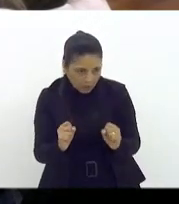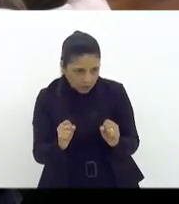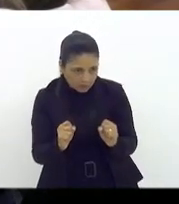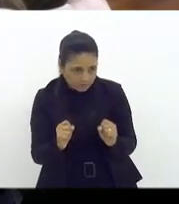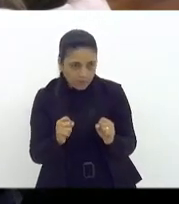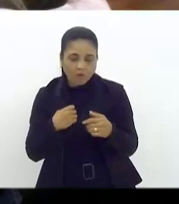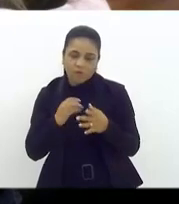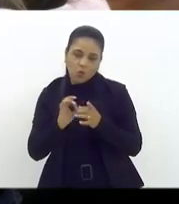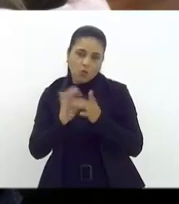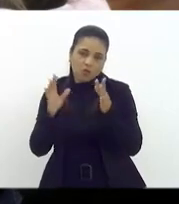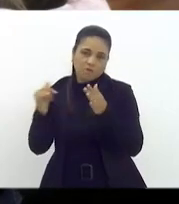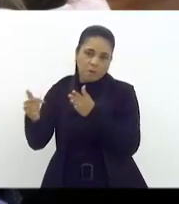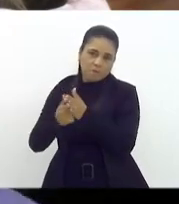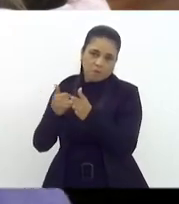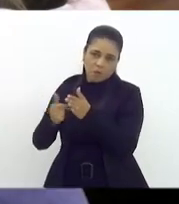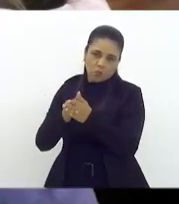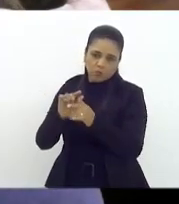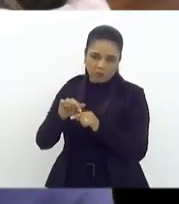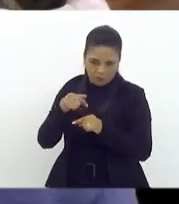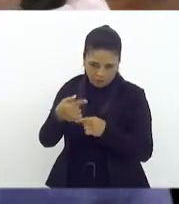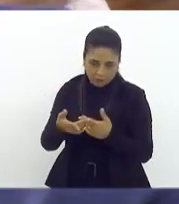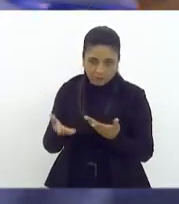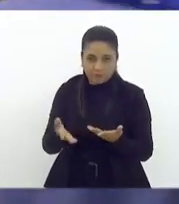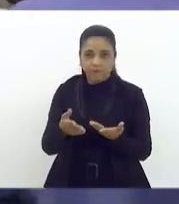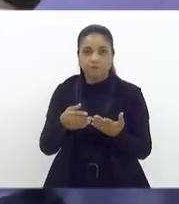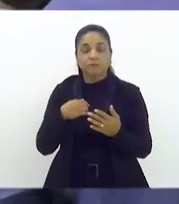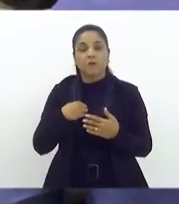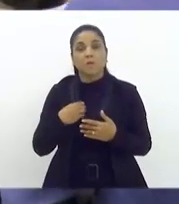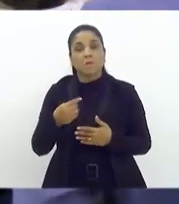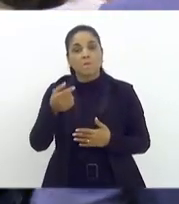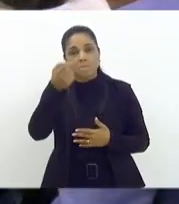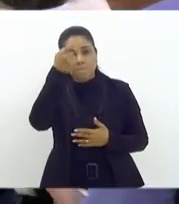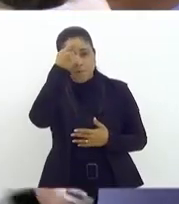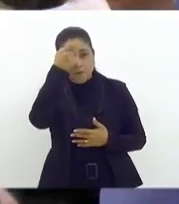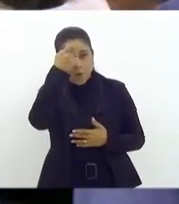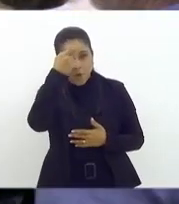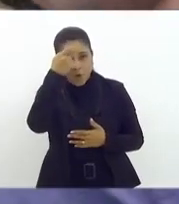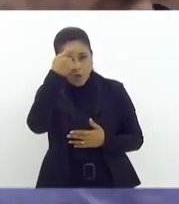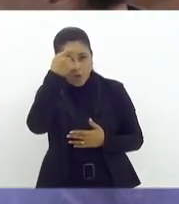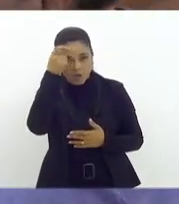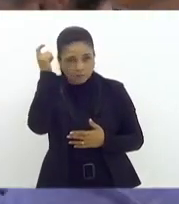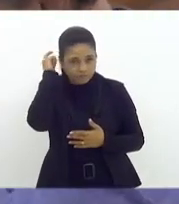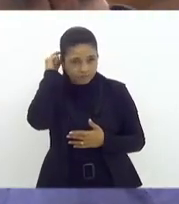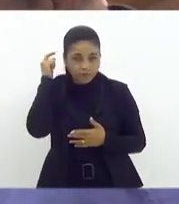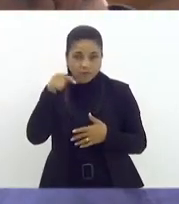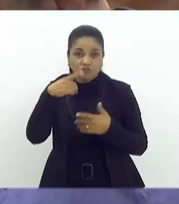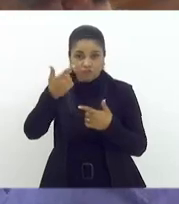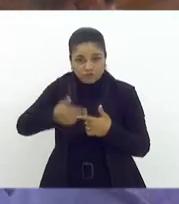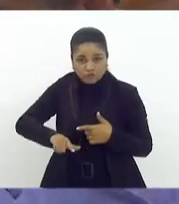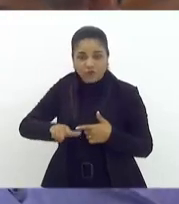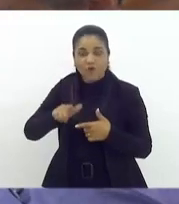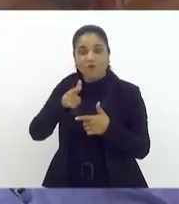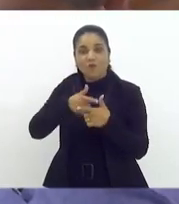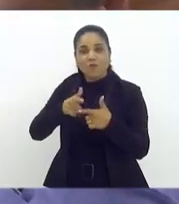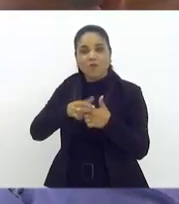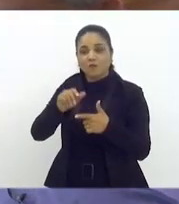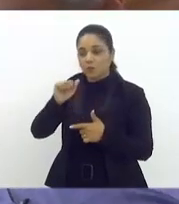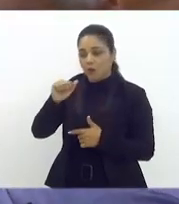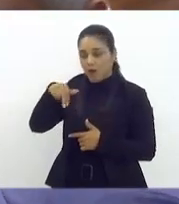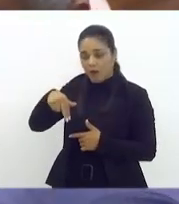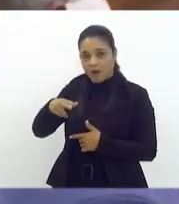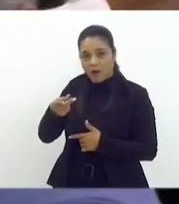Claro tá muito bem então eu falo sobre memória eu trago de novo caso do André aquele dentista